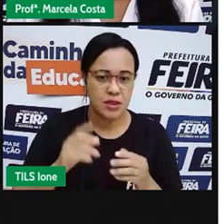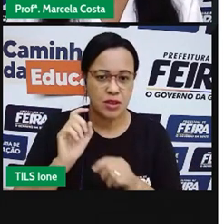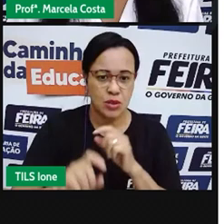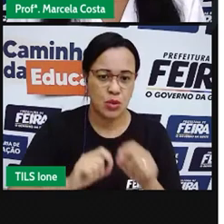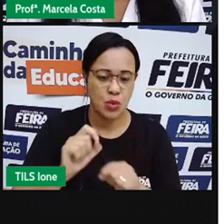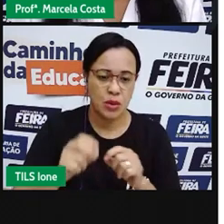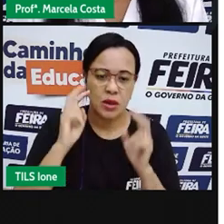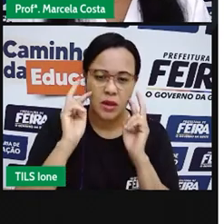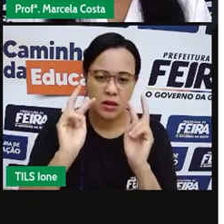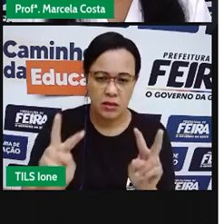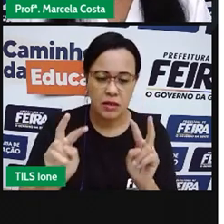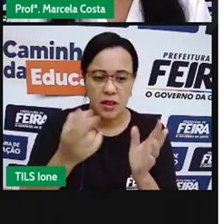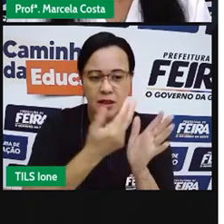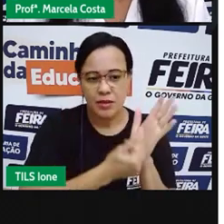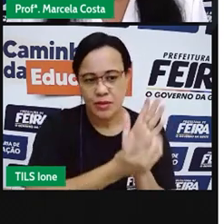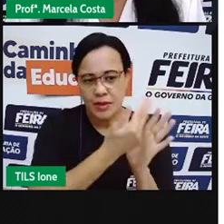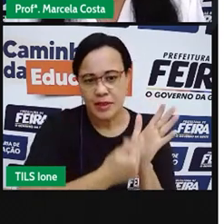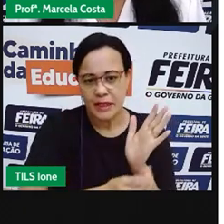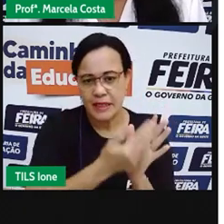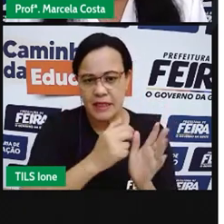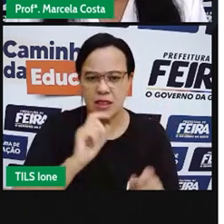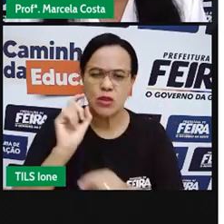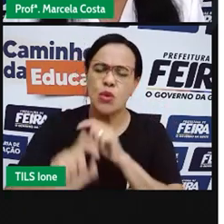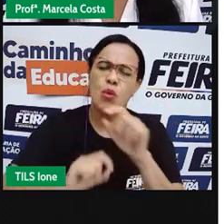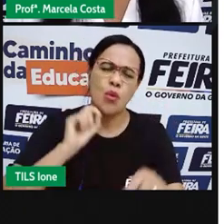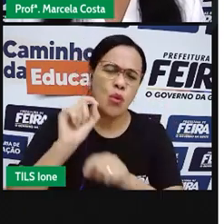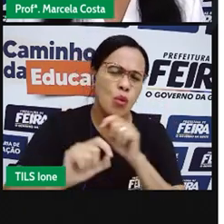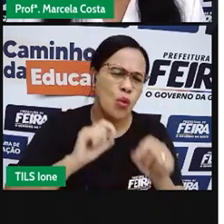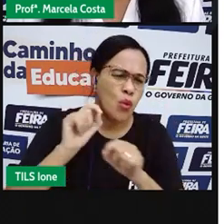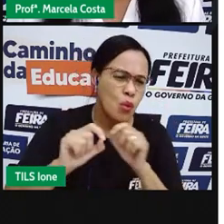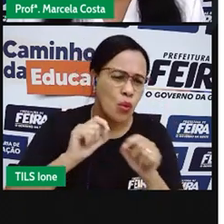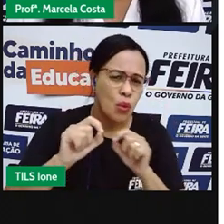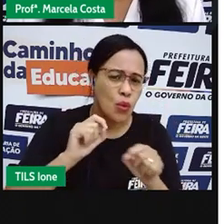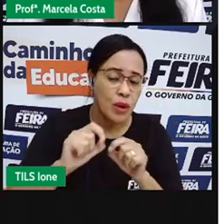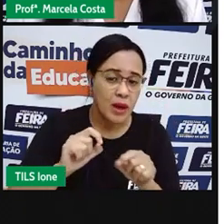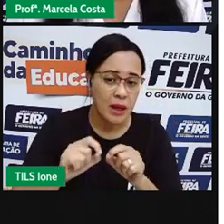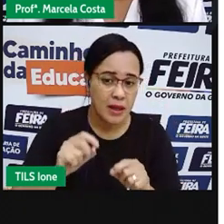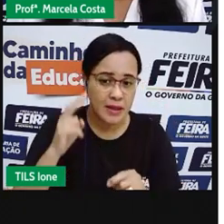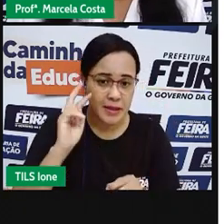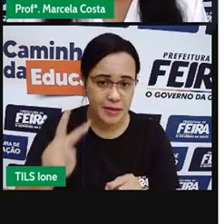imagem. Veja o que está acontecendo.